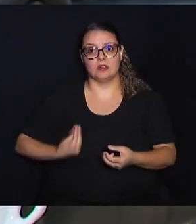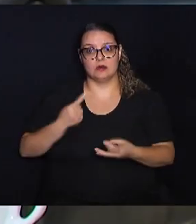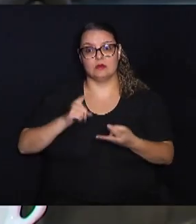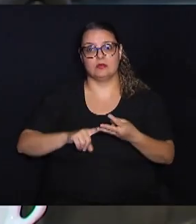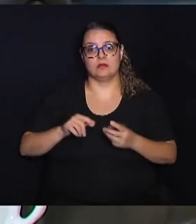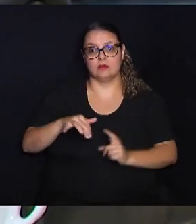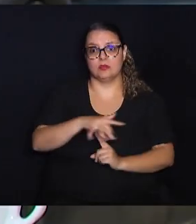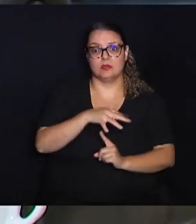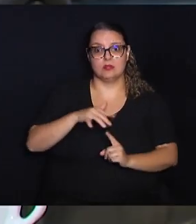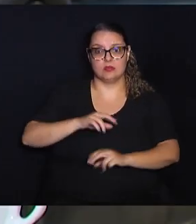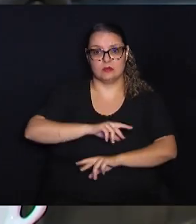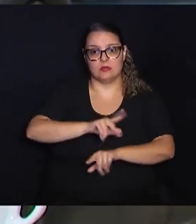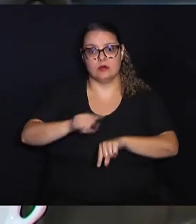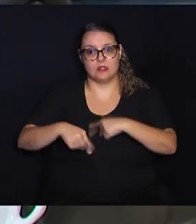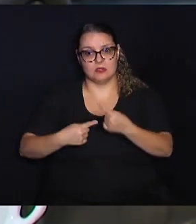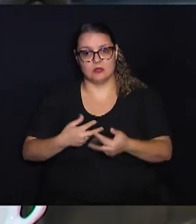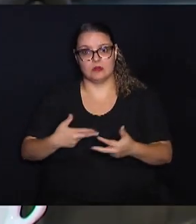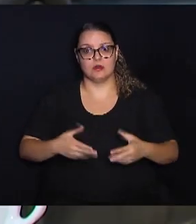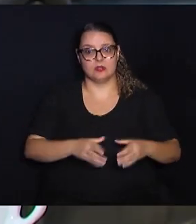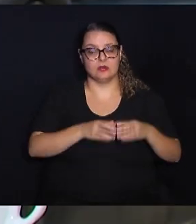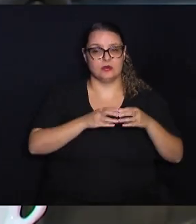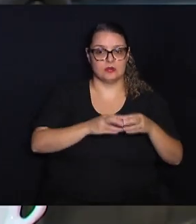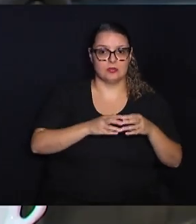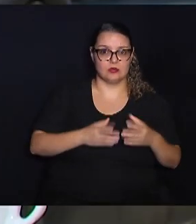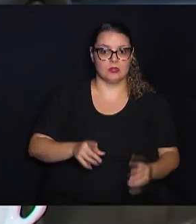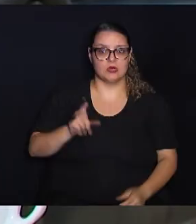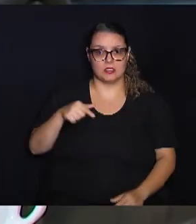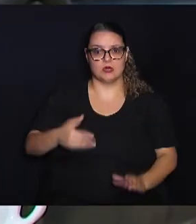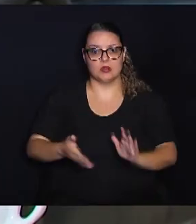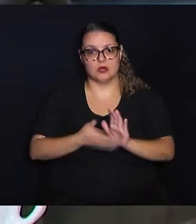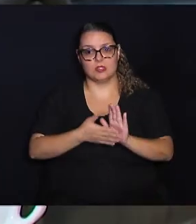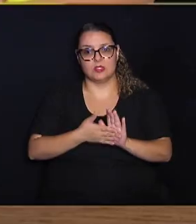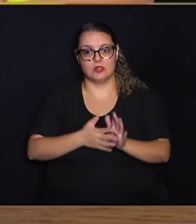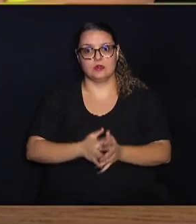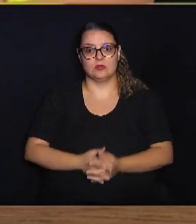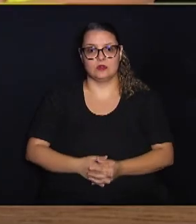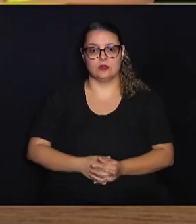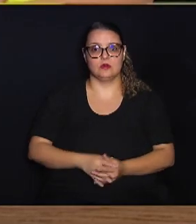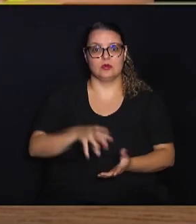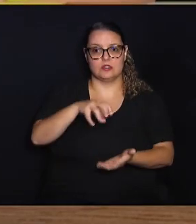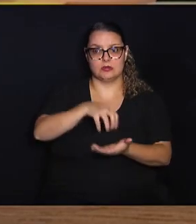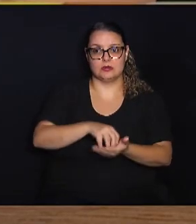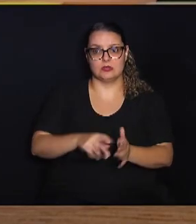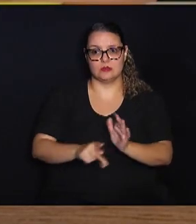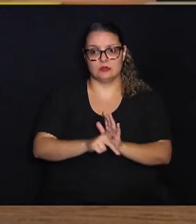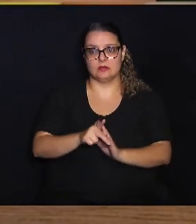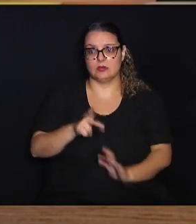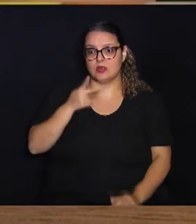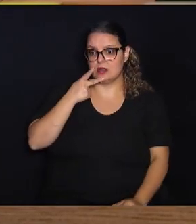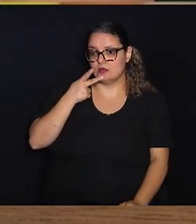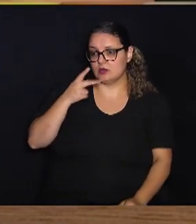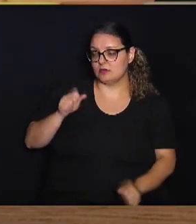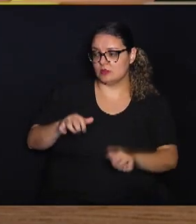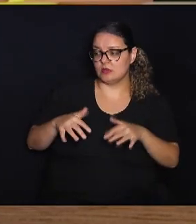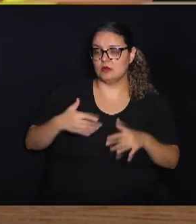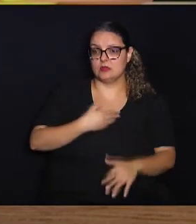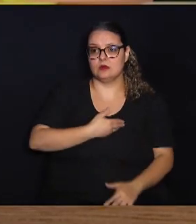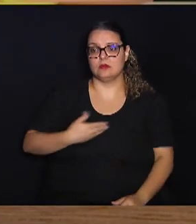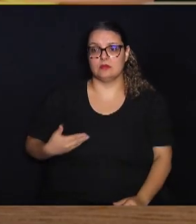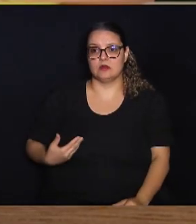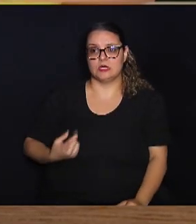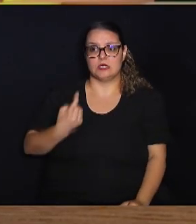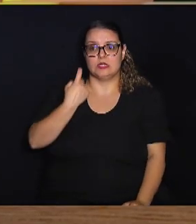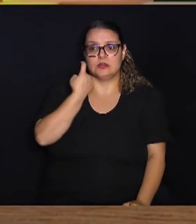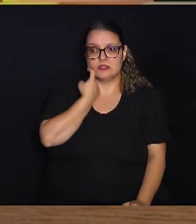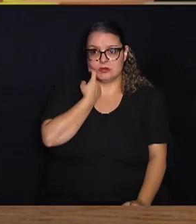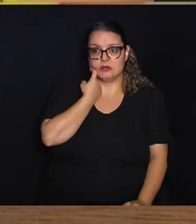ambiente, criando ambientes de convivência, que é a proposta central do projeto. Falando em audiência pública,